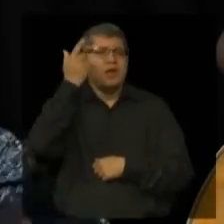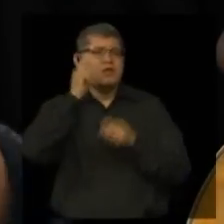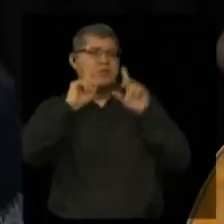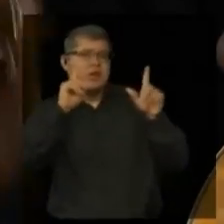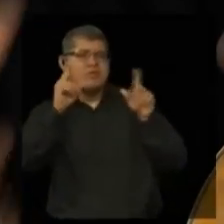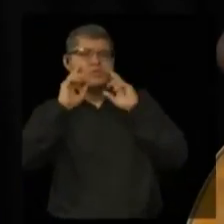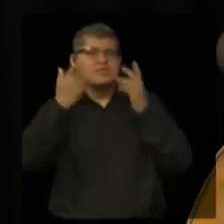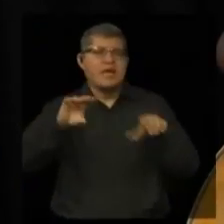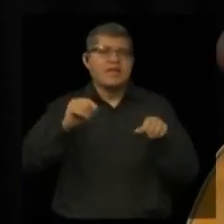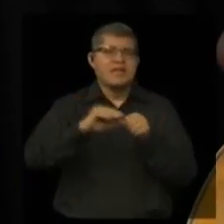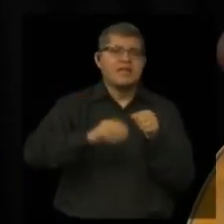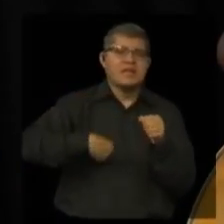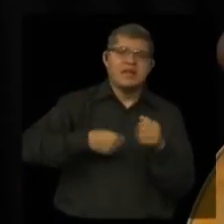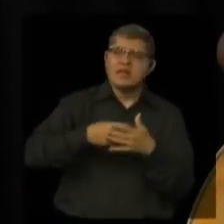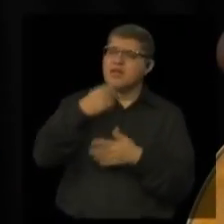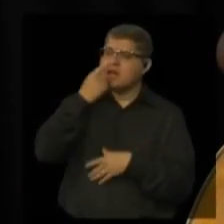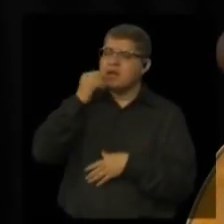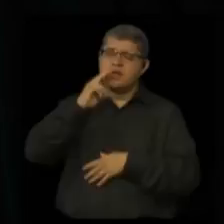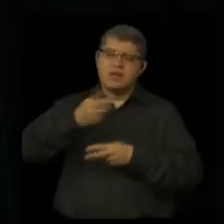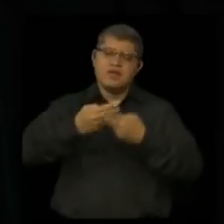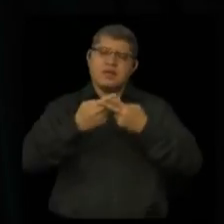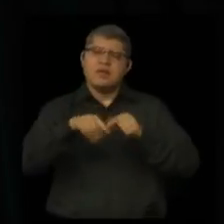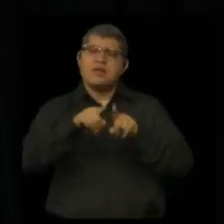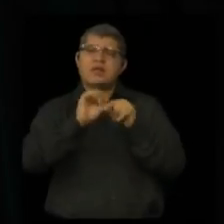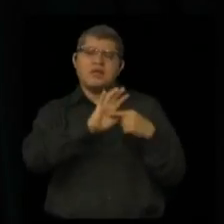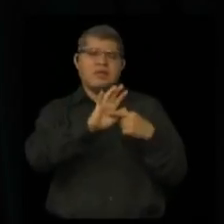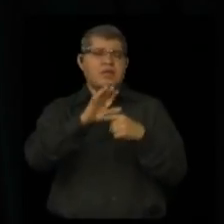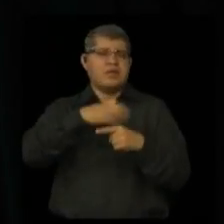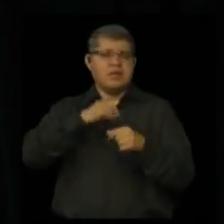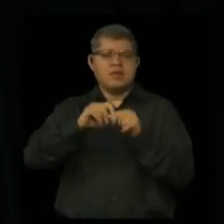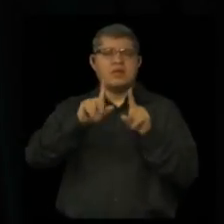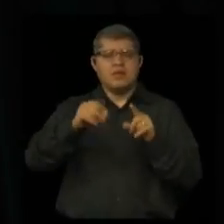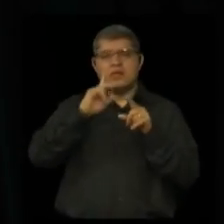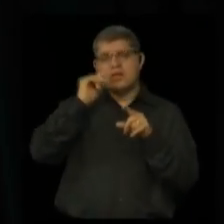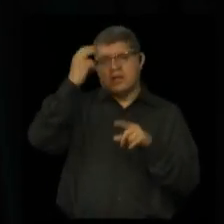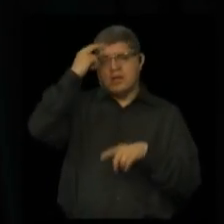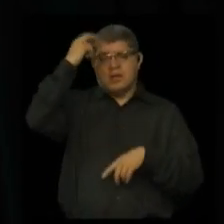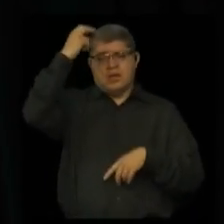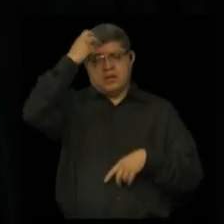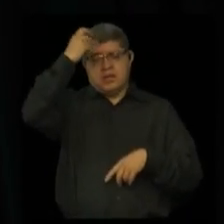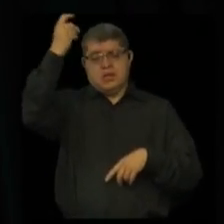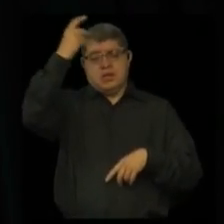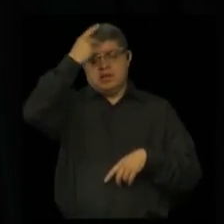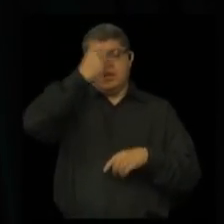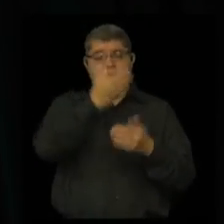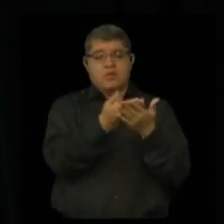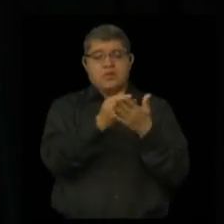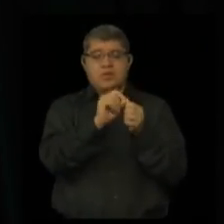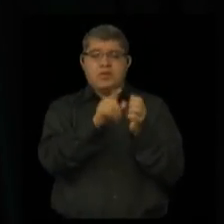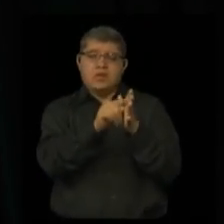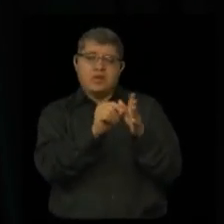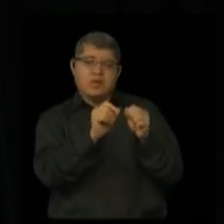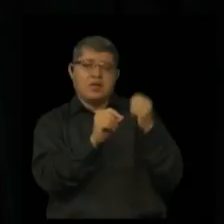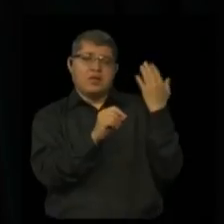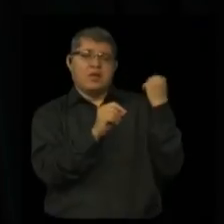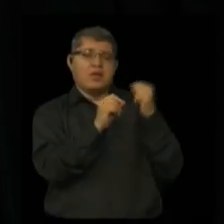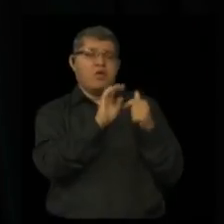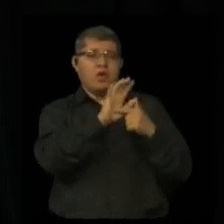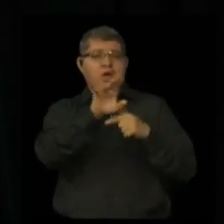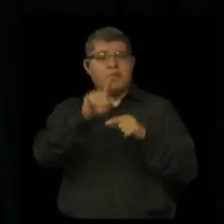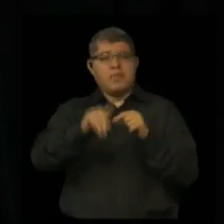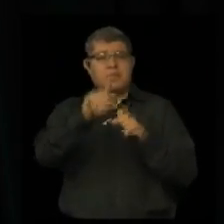você não quer nada com a vida. Mas dizem que esse transtorno é um dos sintomas que a pessoa é gênio. Tem um estudo que mostra, demonstra